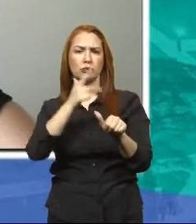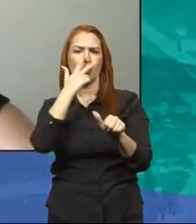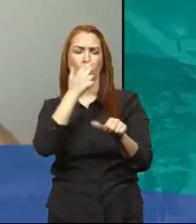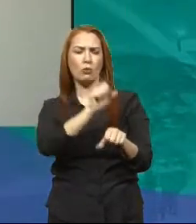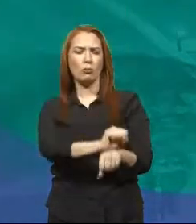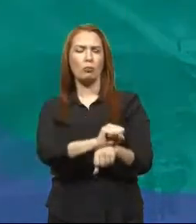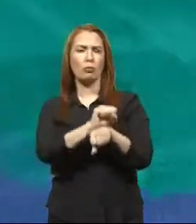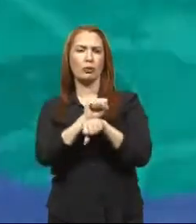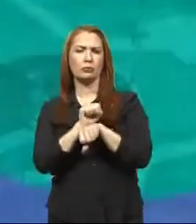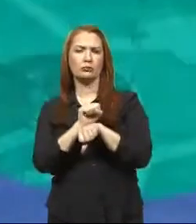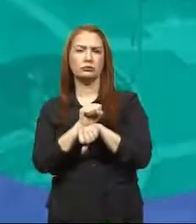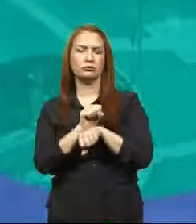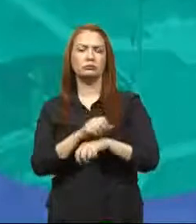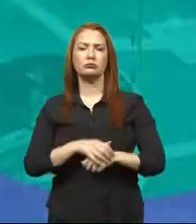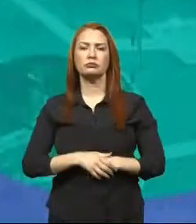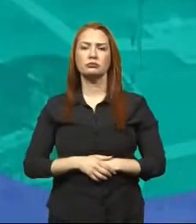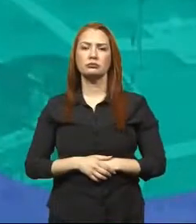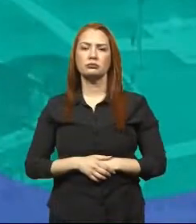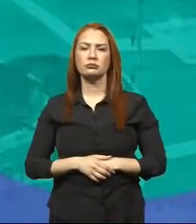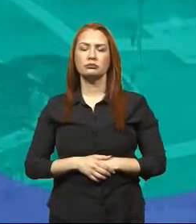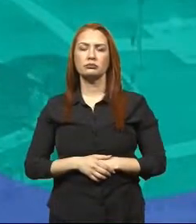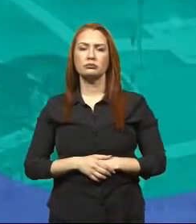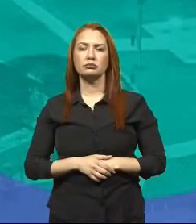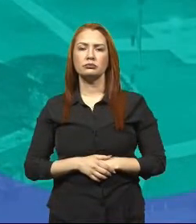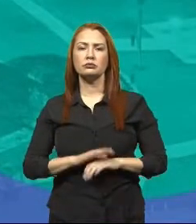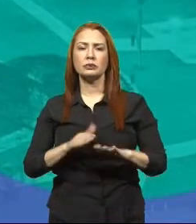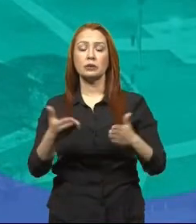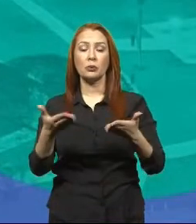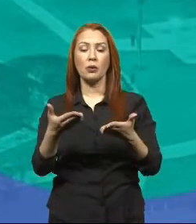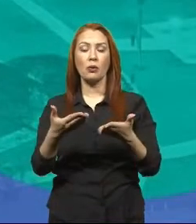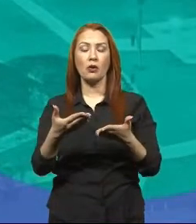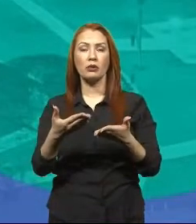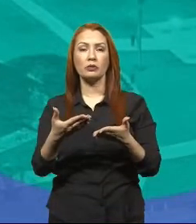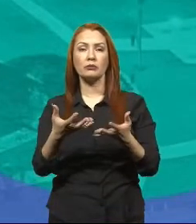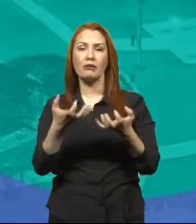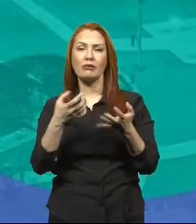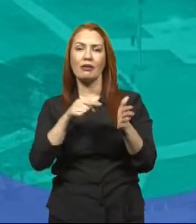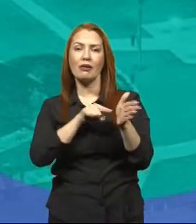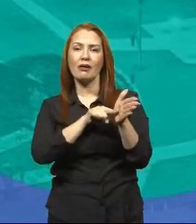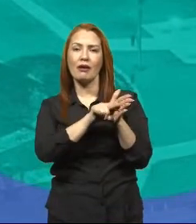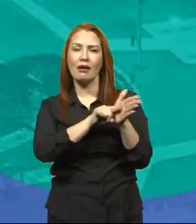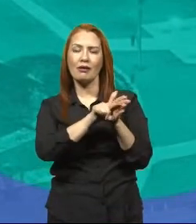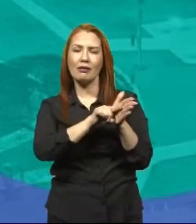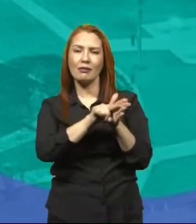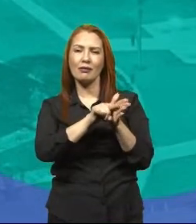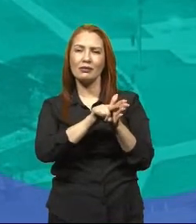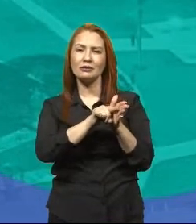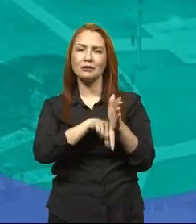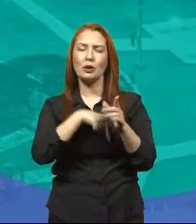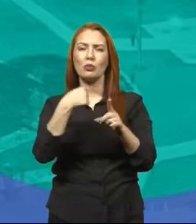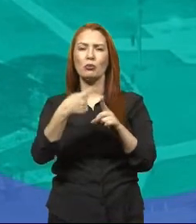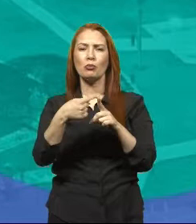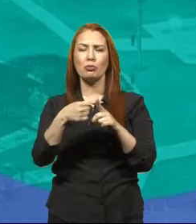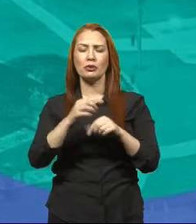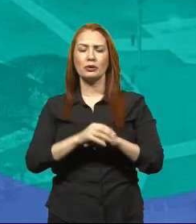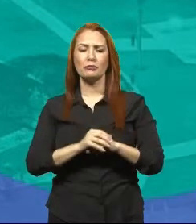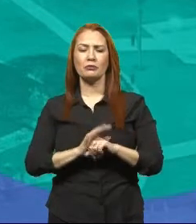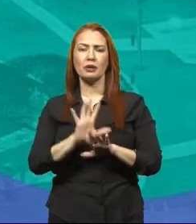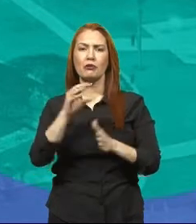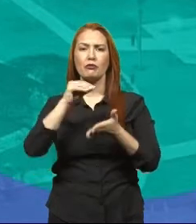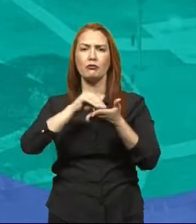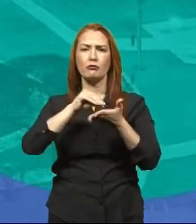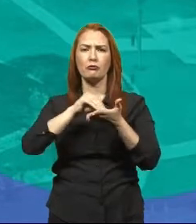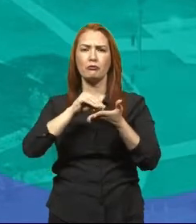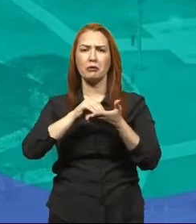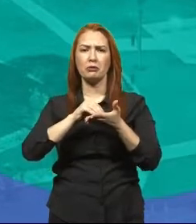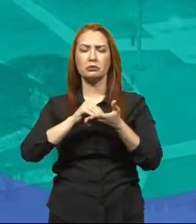aí. E a gente está querendo analisar se essa estagnada é devido à falta de componente